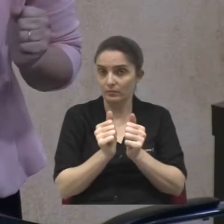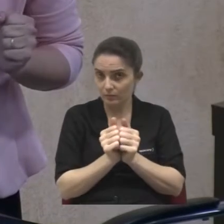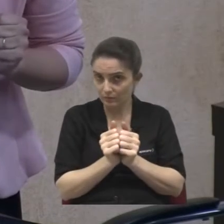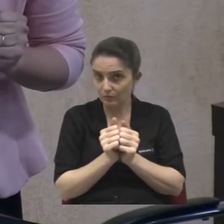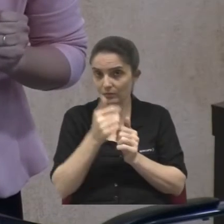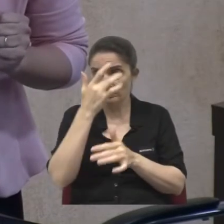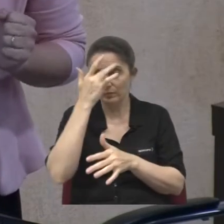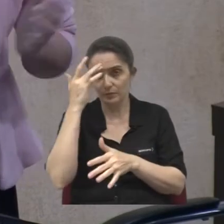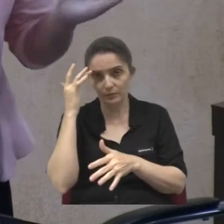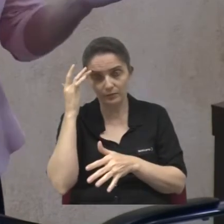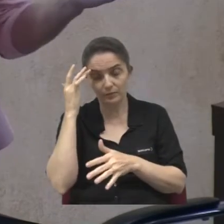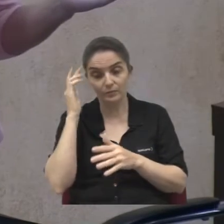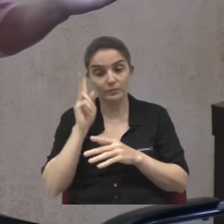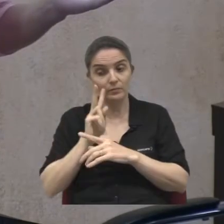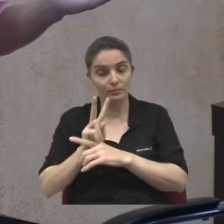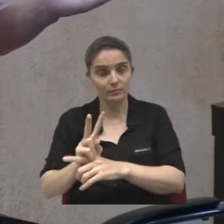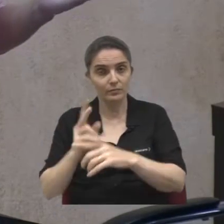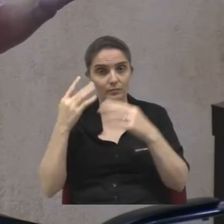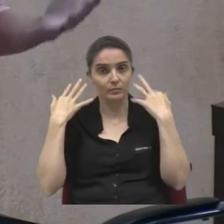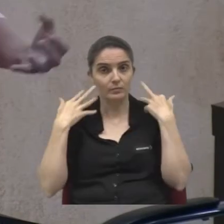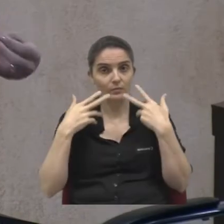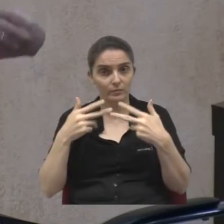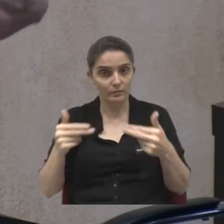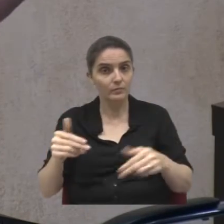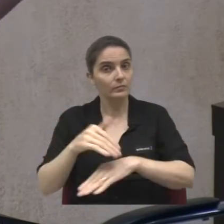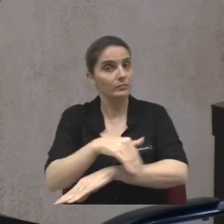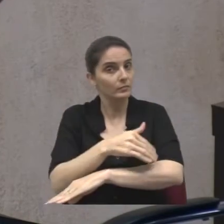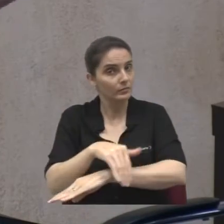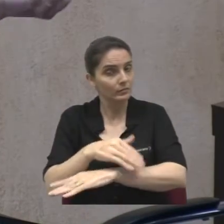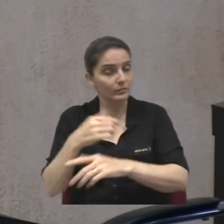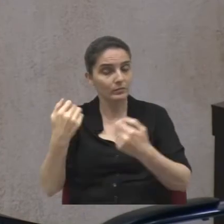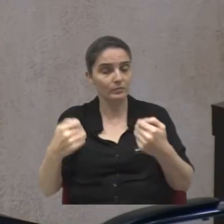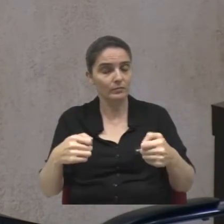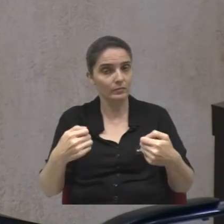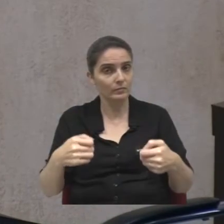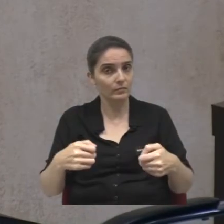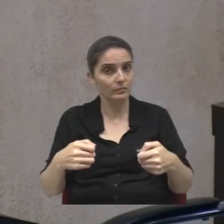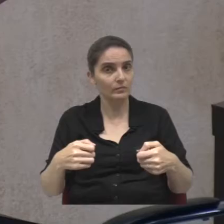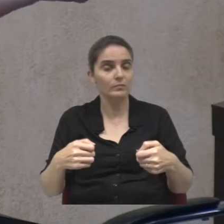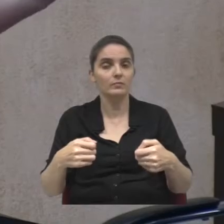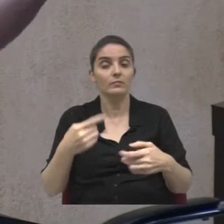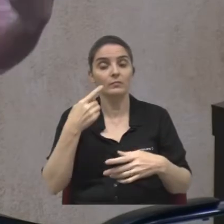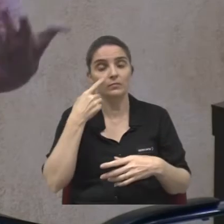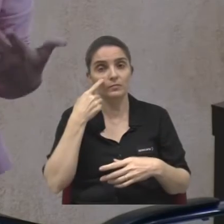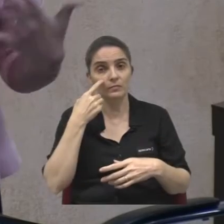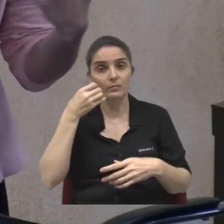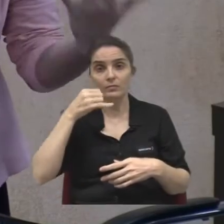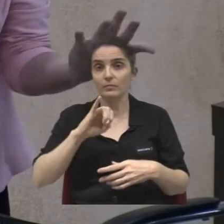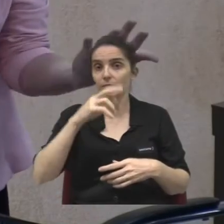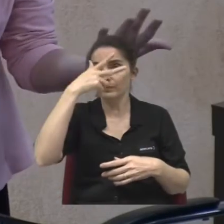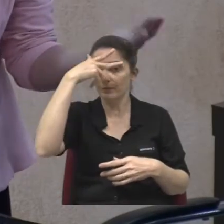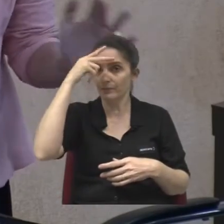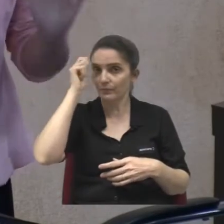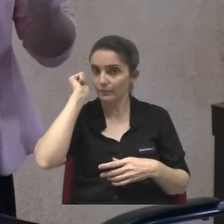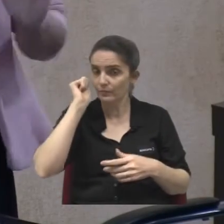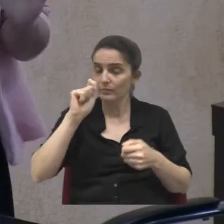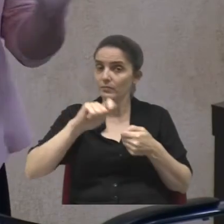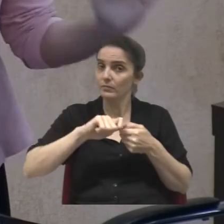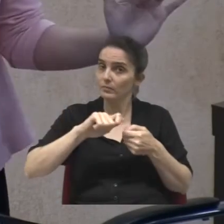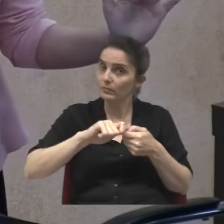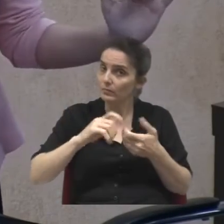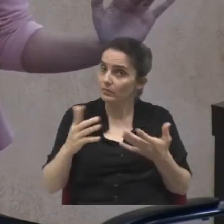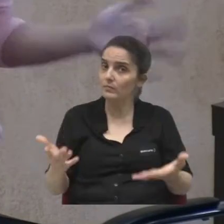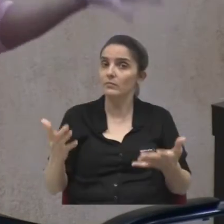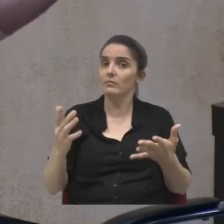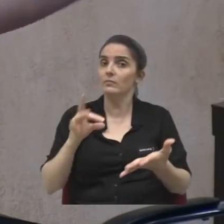do primeiro turno. Agora, precisamos verificar do Poder Executivo ações efetivas, e para que